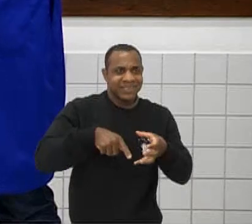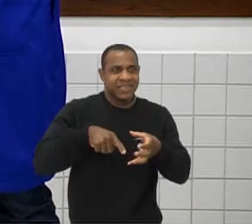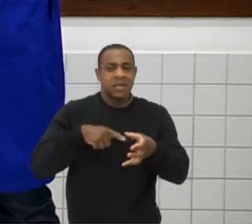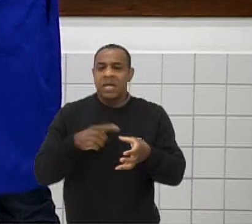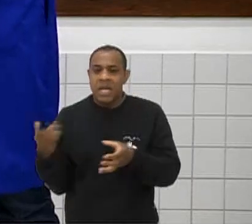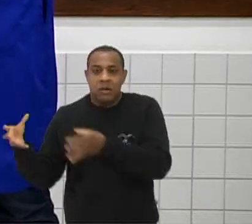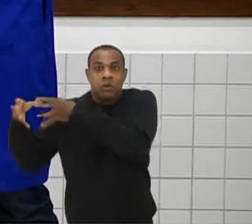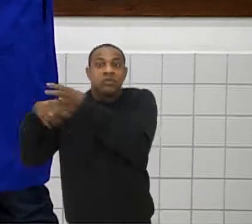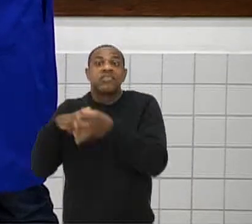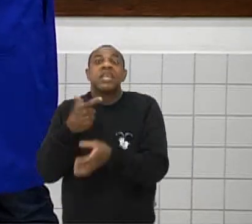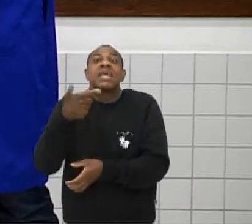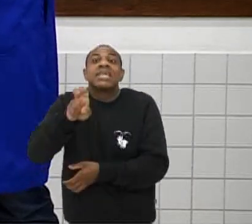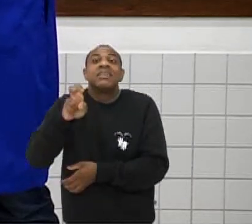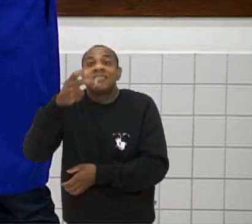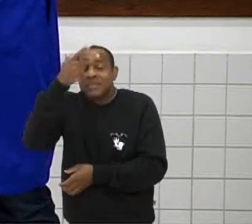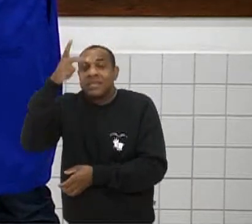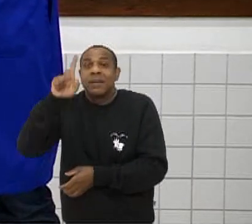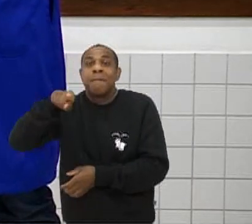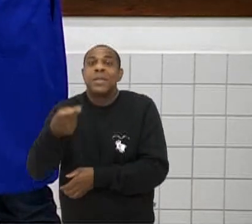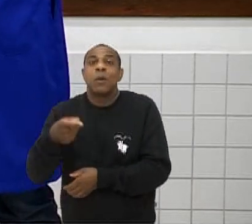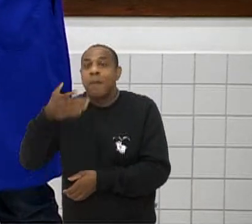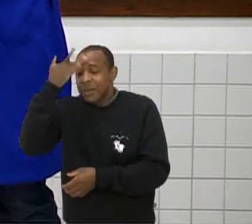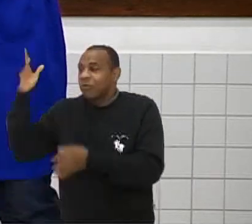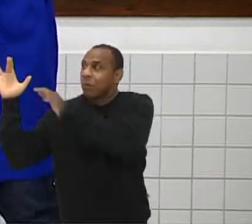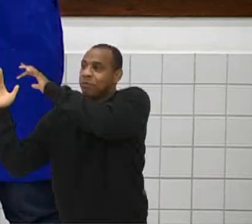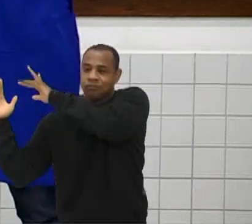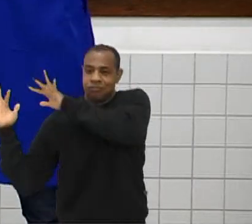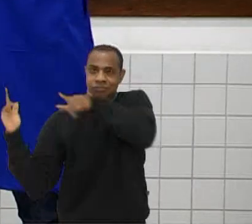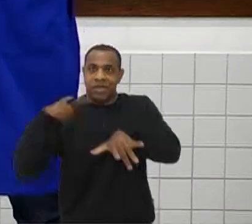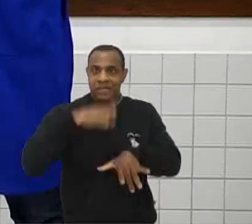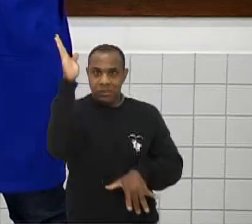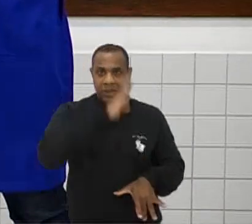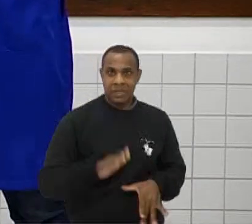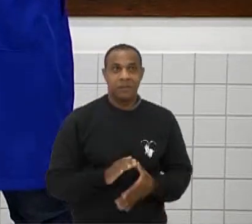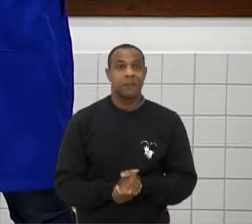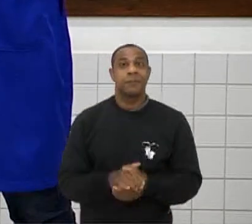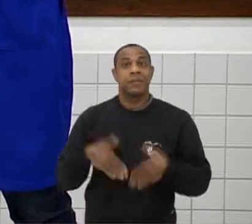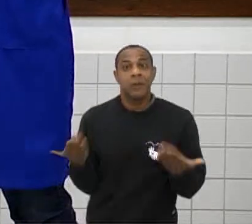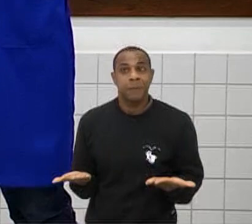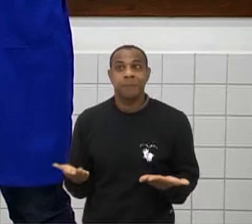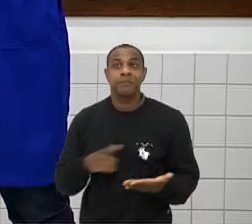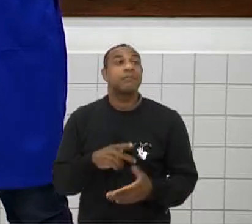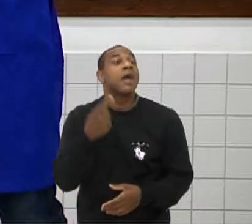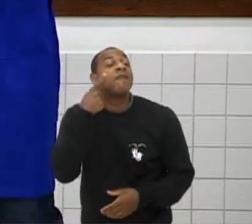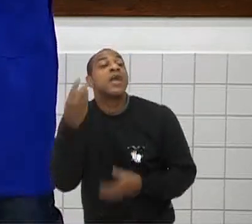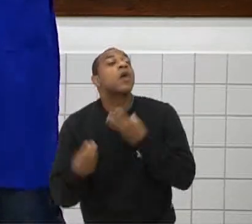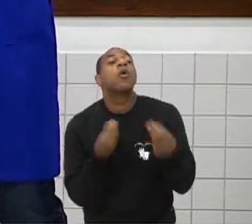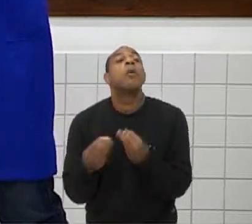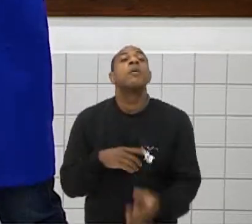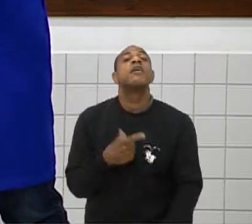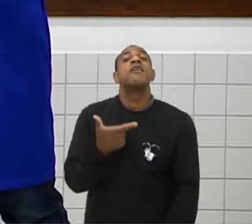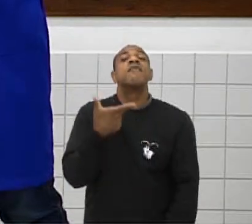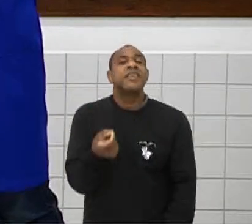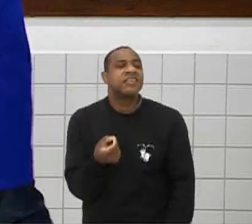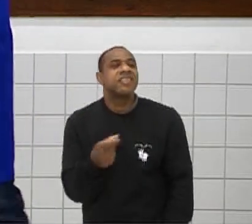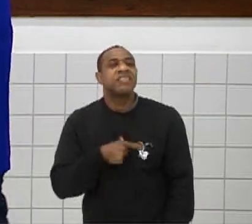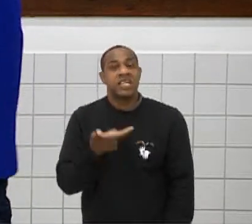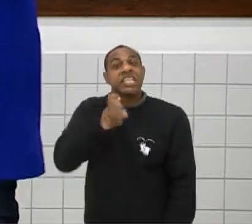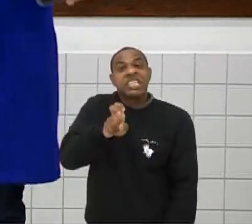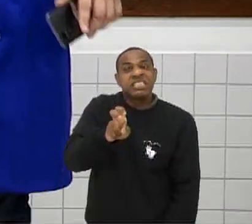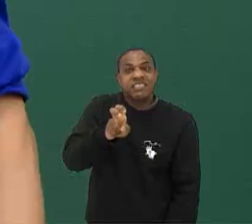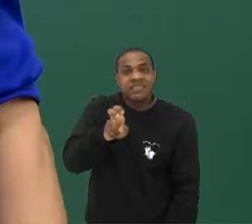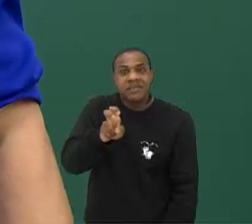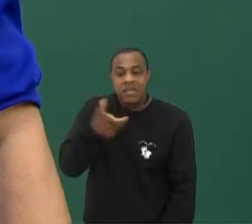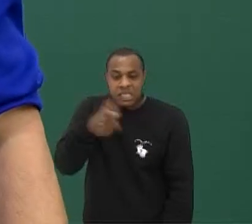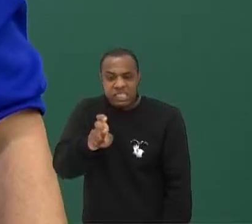mil pessoas. Dá para fazer um puxadinho nesse barraco? Então é isso que a gente falou. Avalia, de 20, chega mais 15 de uma vez.